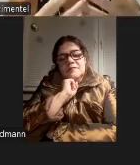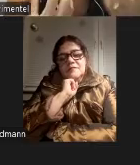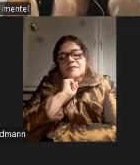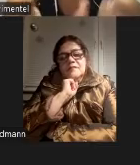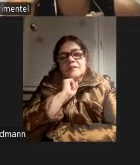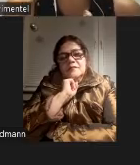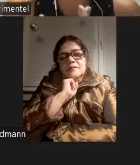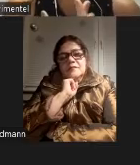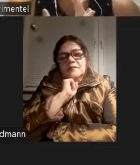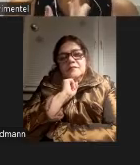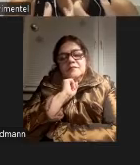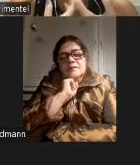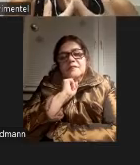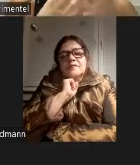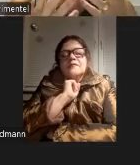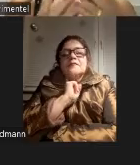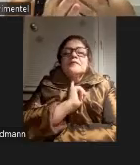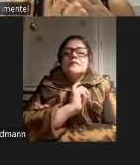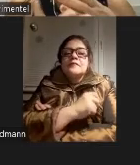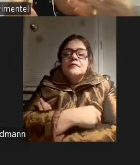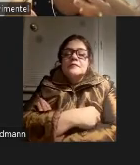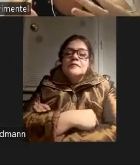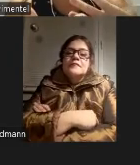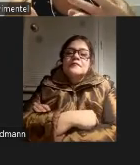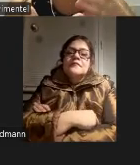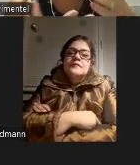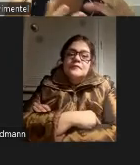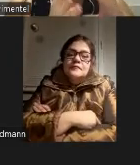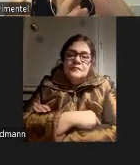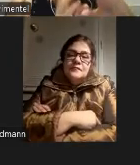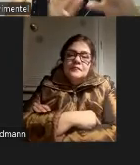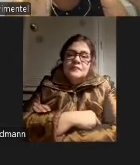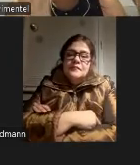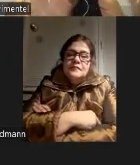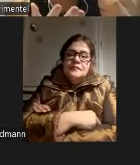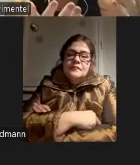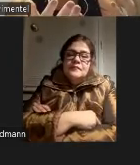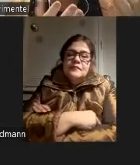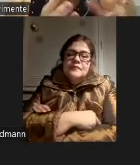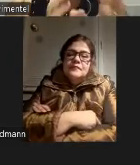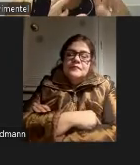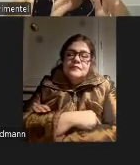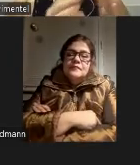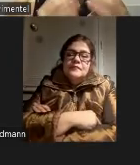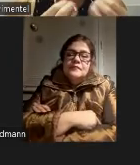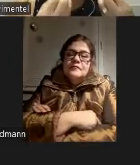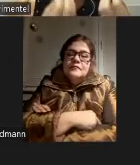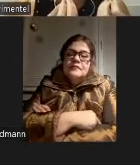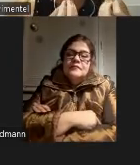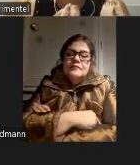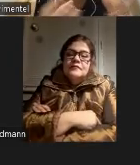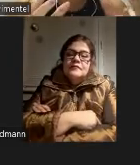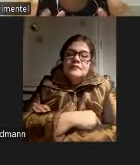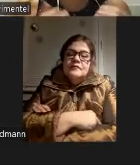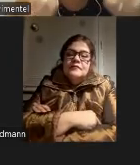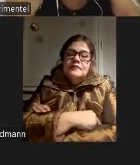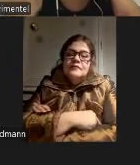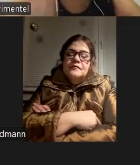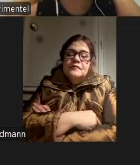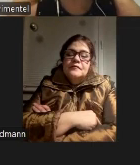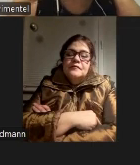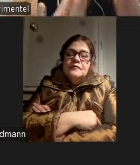no aprendizado, né? Porque não é só a gente organizar a memória, é a nossa capacidade